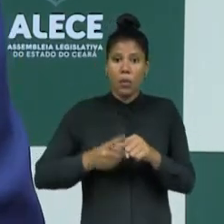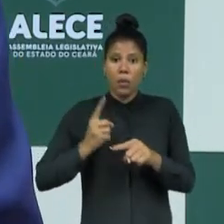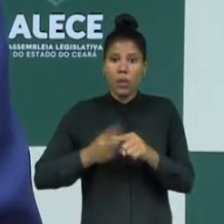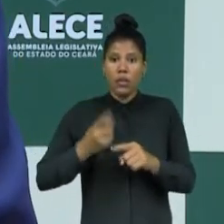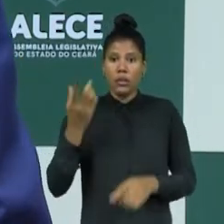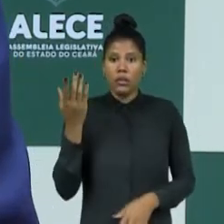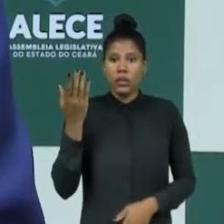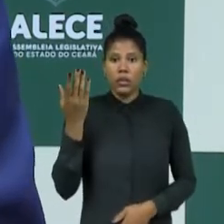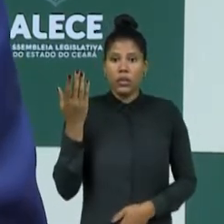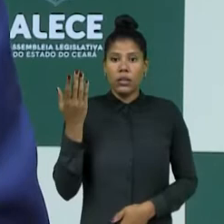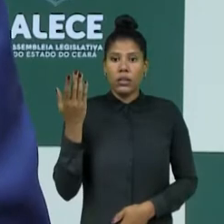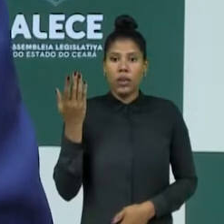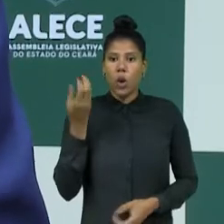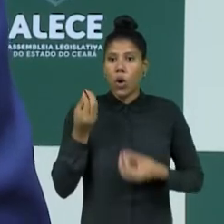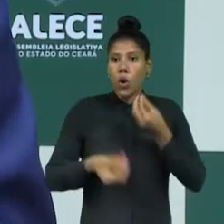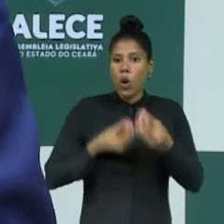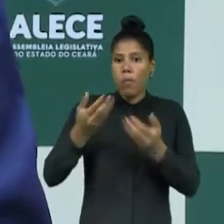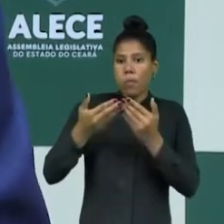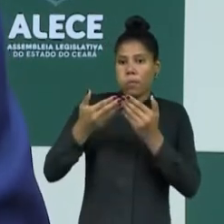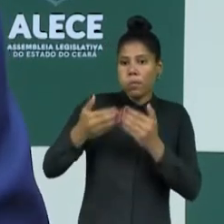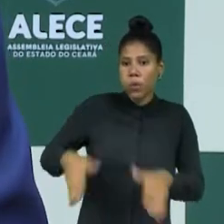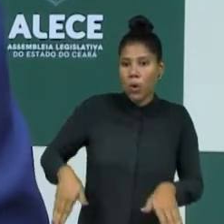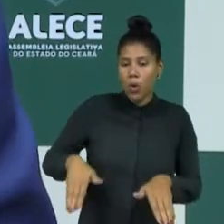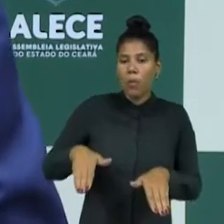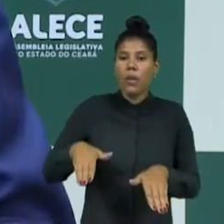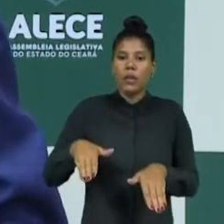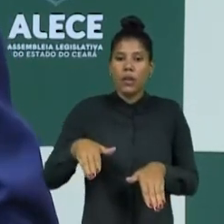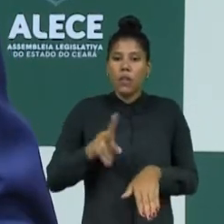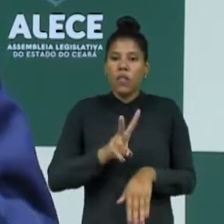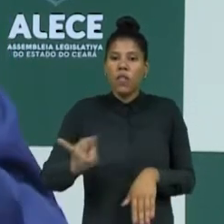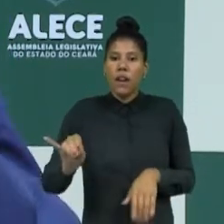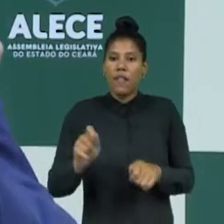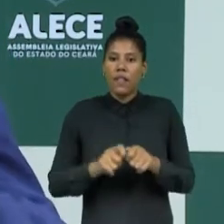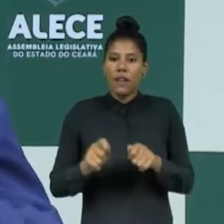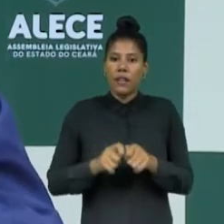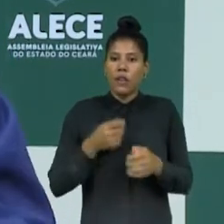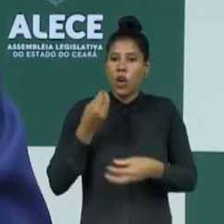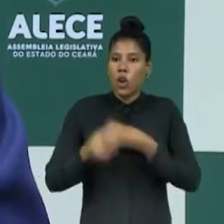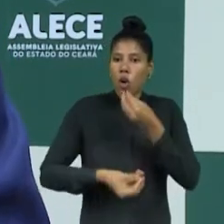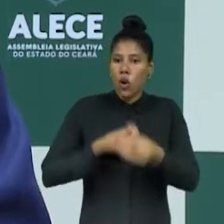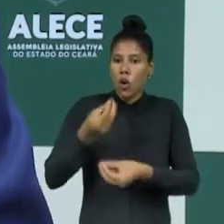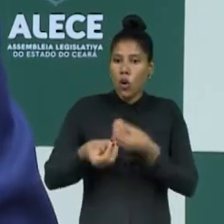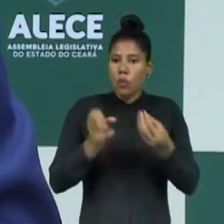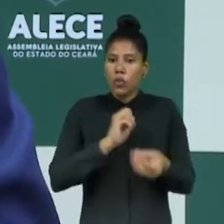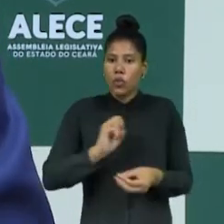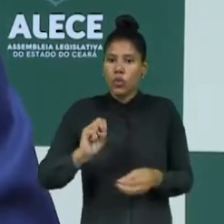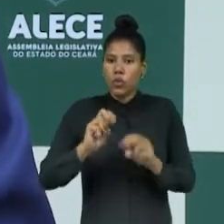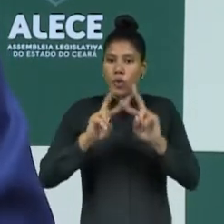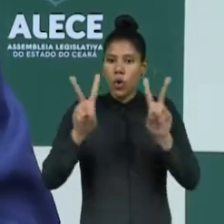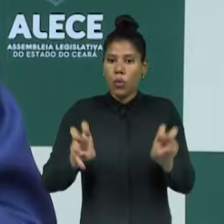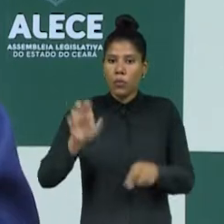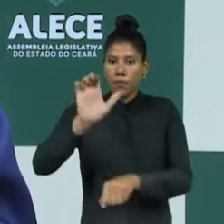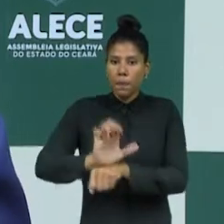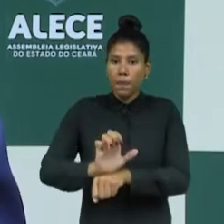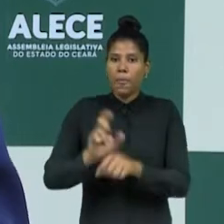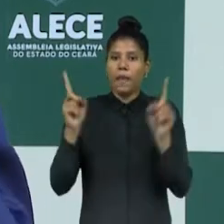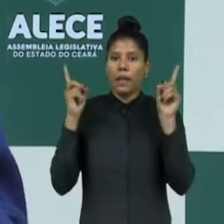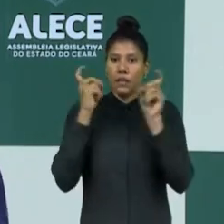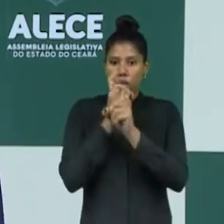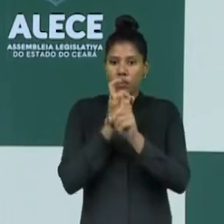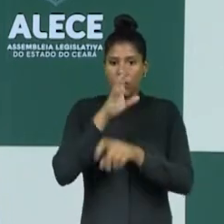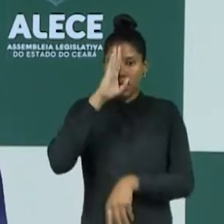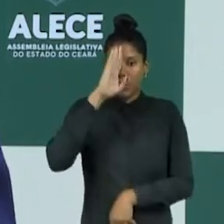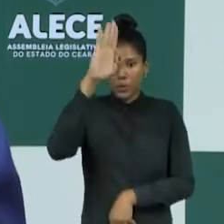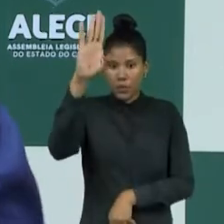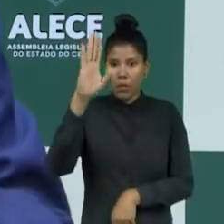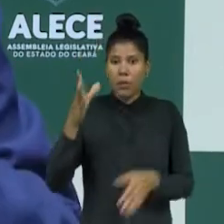a compensação dessa medida provisória, como é que vai ser feito com relação aos estados. Isso dificulta, sobremaneira, em especial